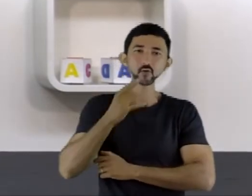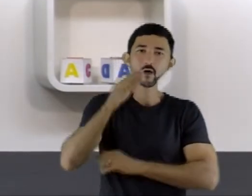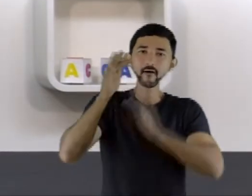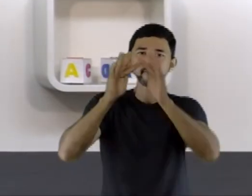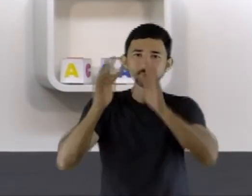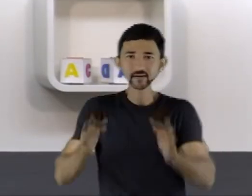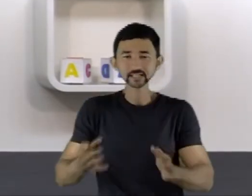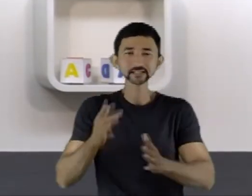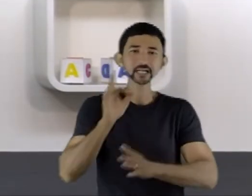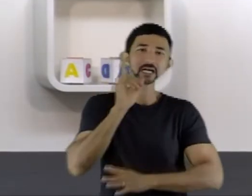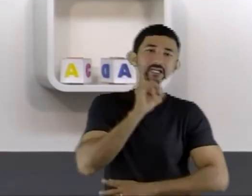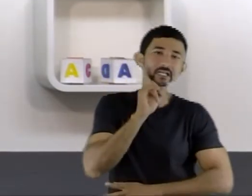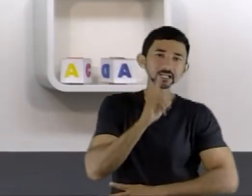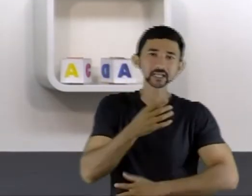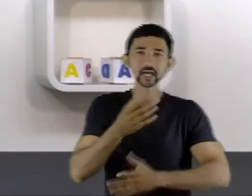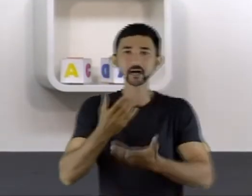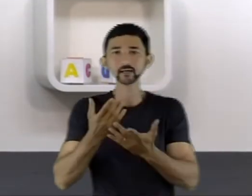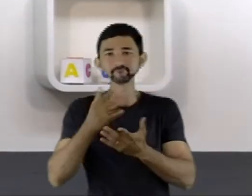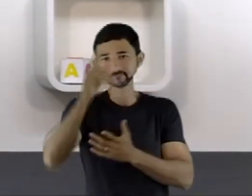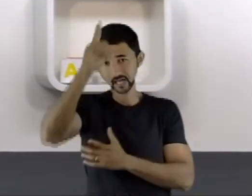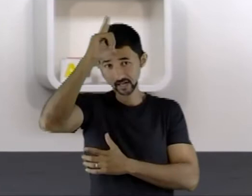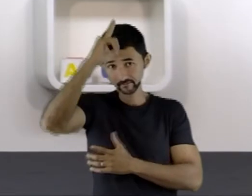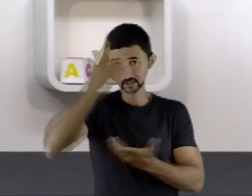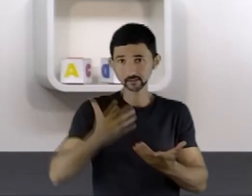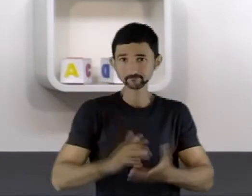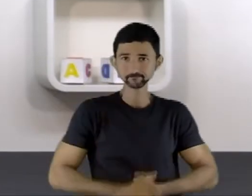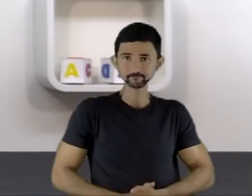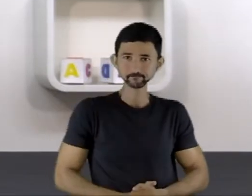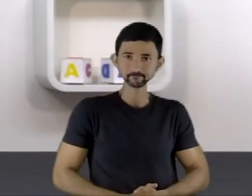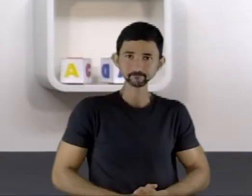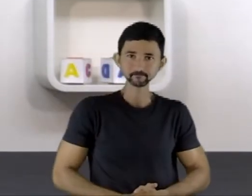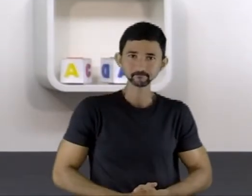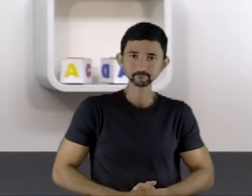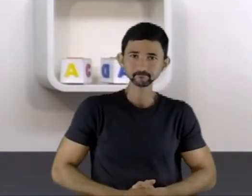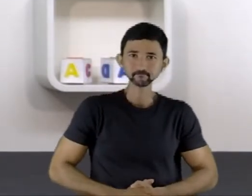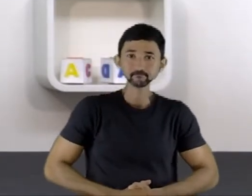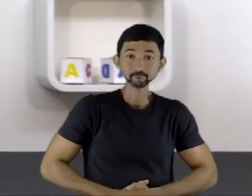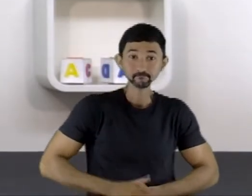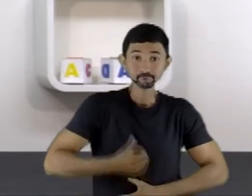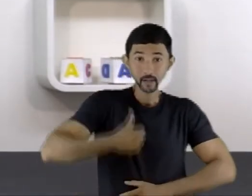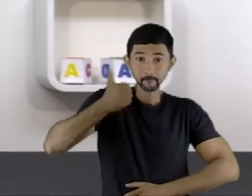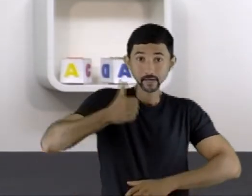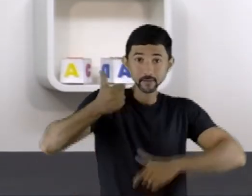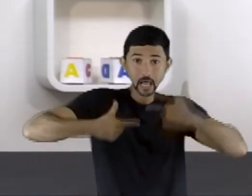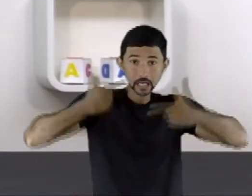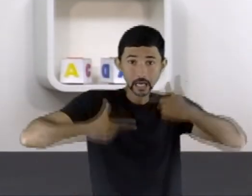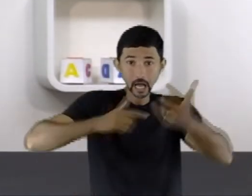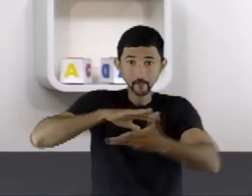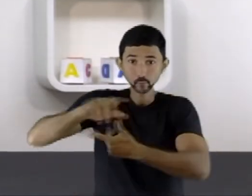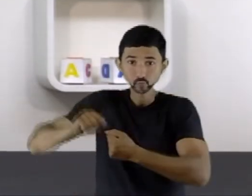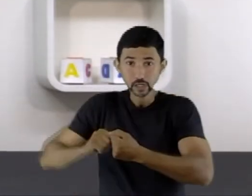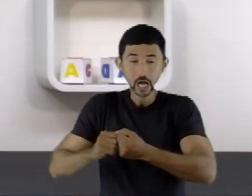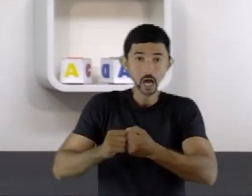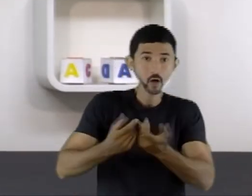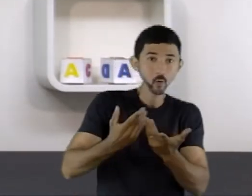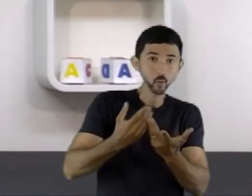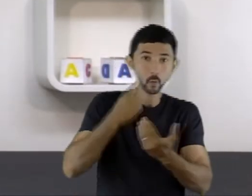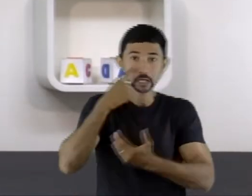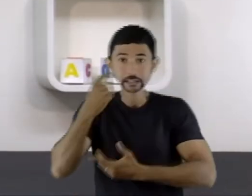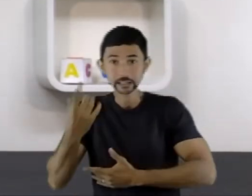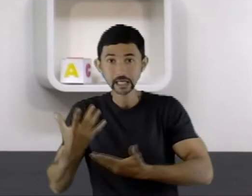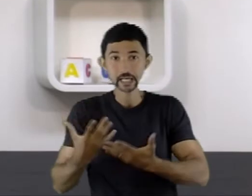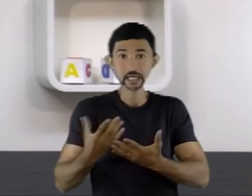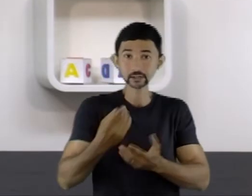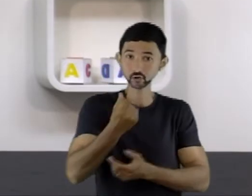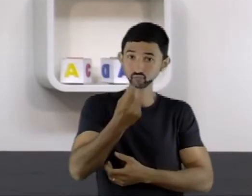Inglaterra e Alemanha. A Primeira Guerra Mundial foi causada por interesses industriais, interesses capitalistas, porque França,